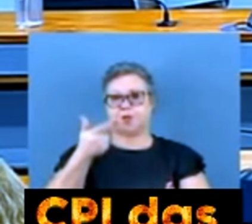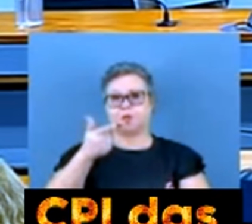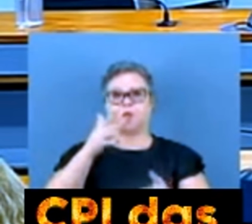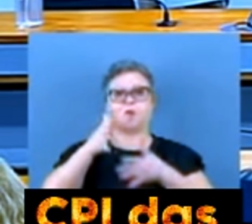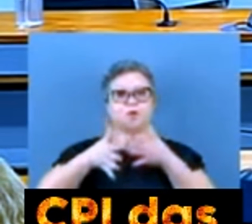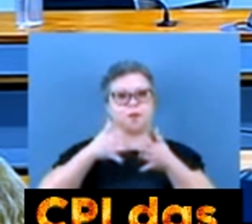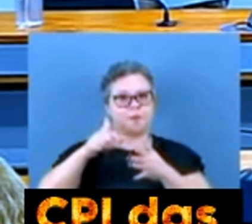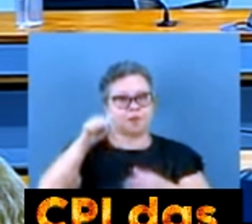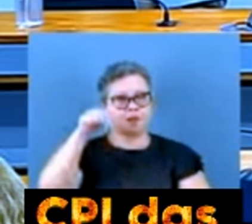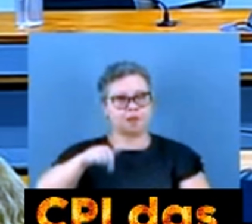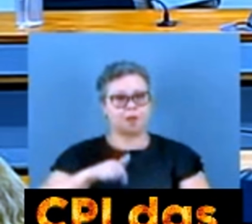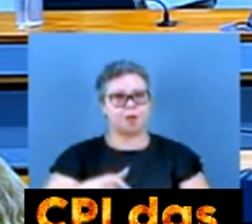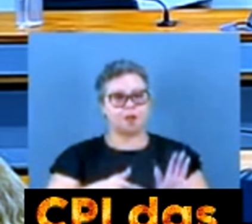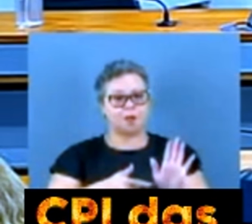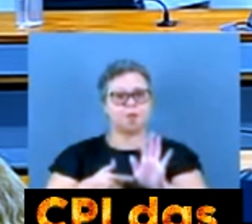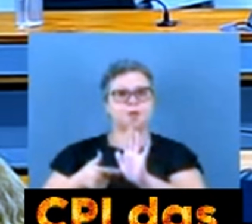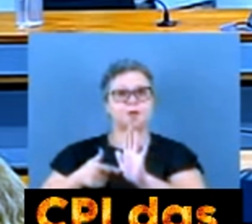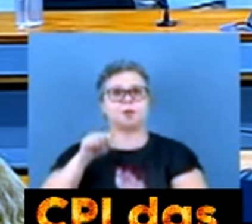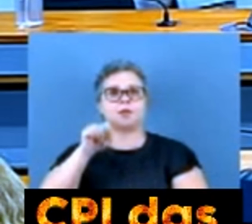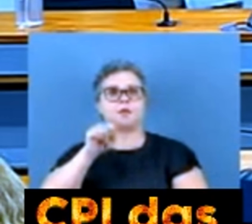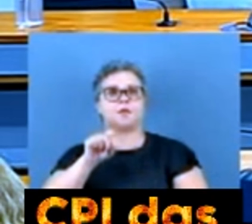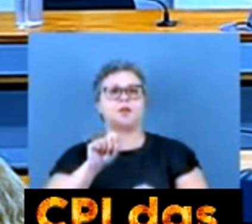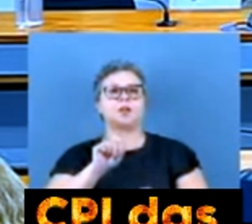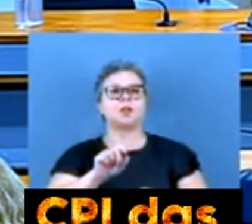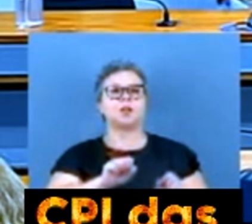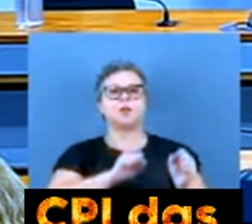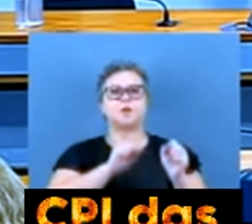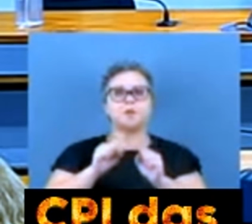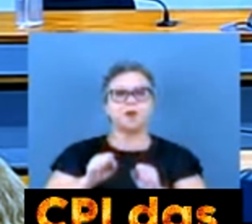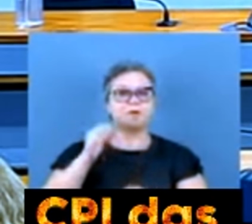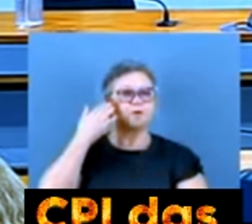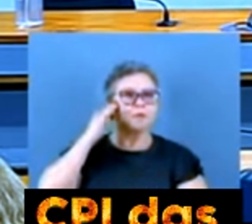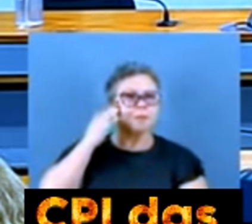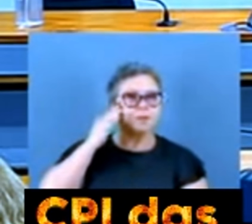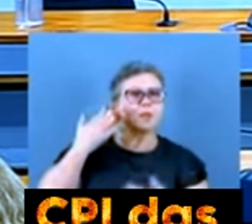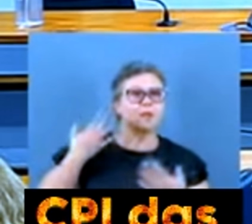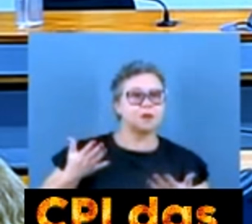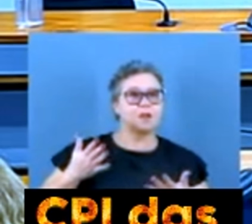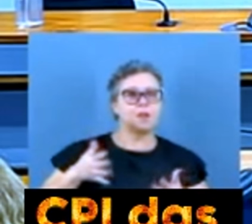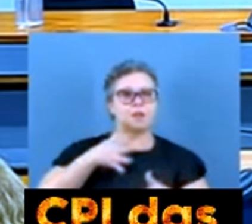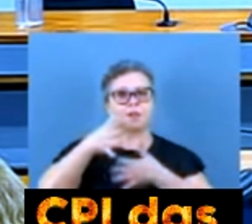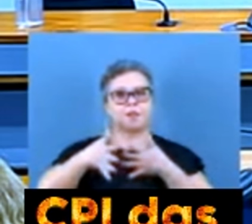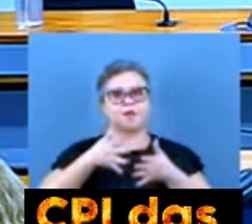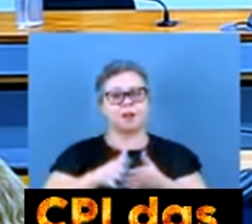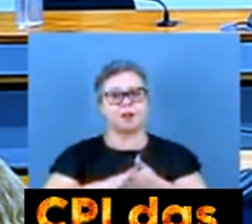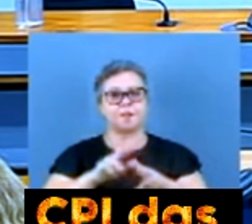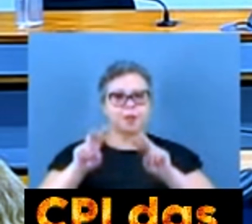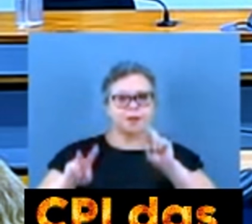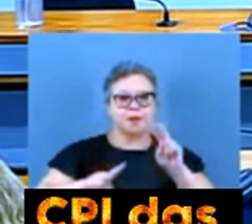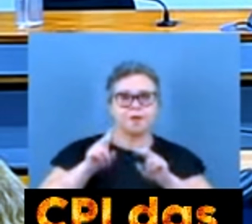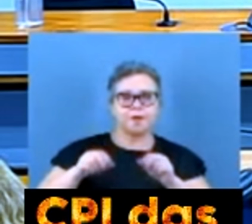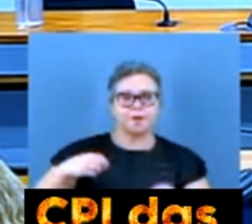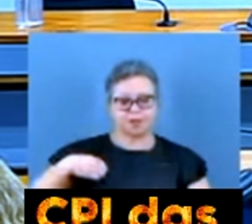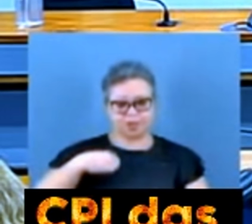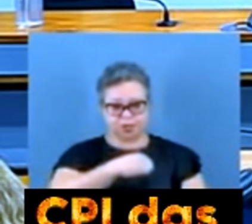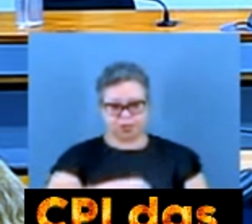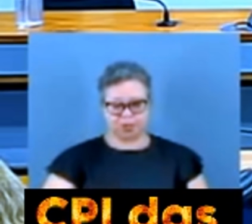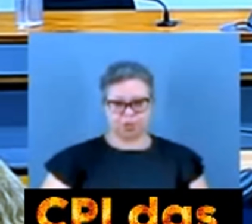aí, está mostrado aí, para que você possa acompanhar quando a gente falar. É, vocês veem aí que China,